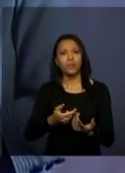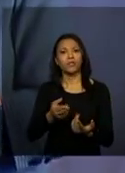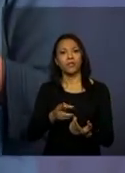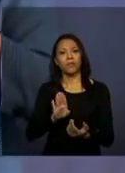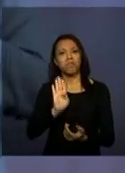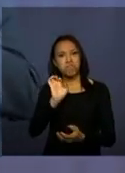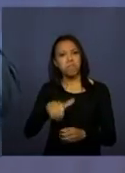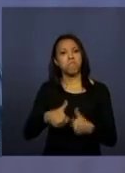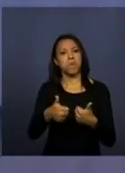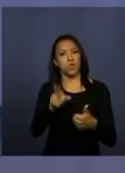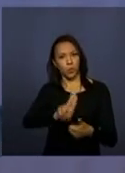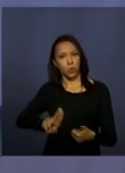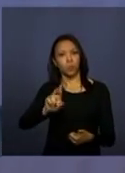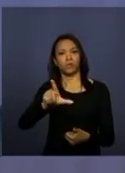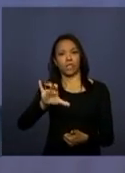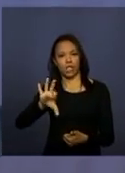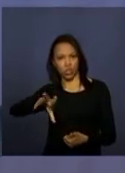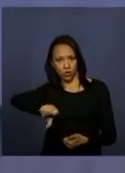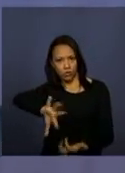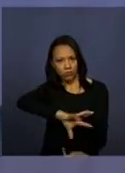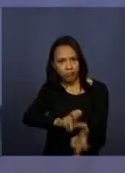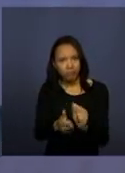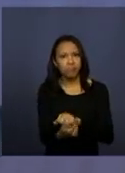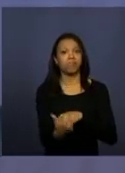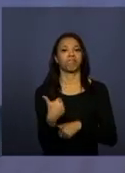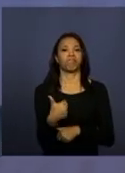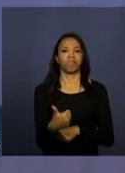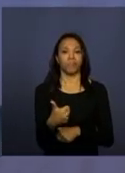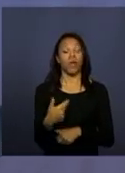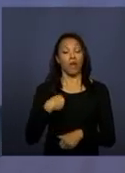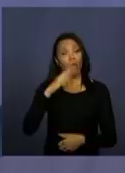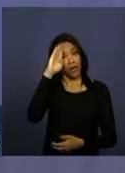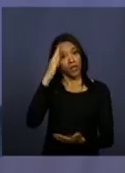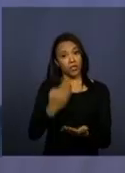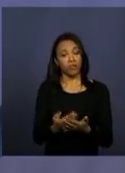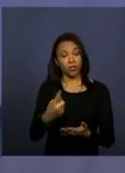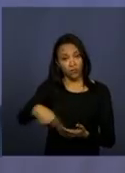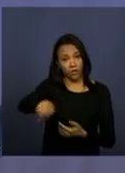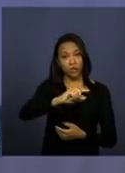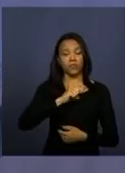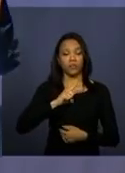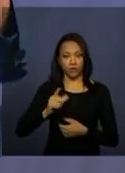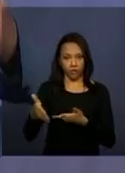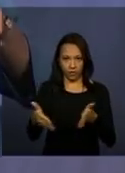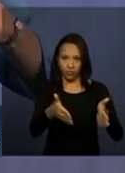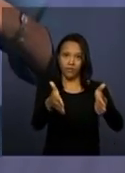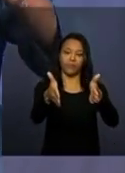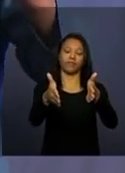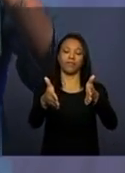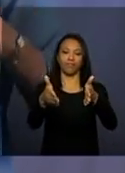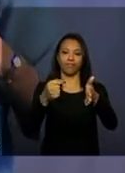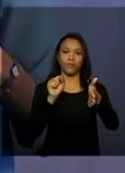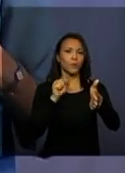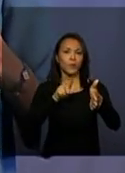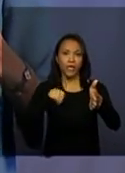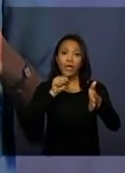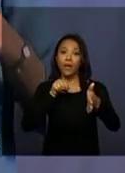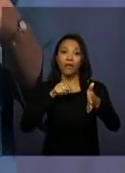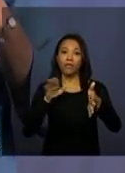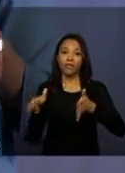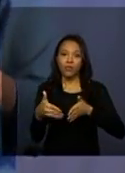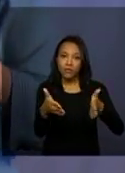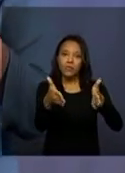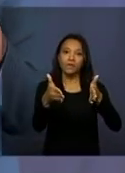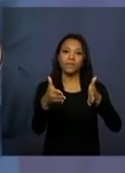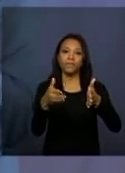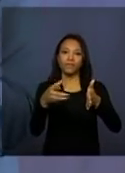reciclável. Eu acredito que vocês têm um caminho que é esse,